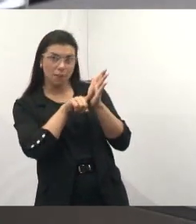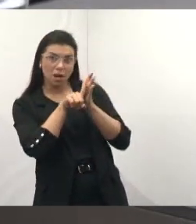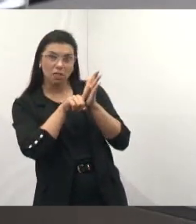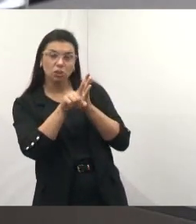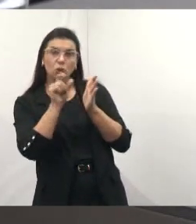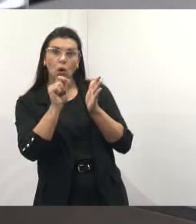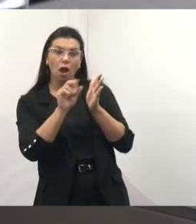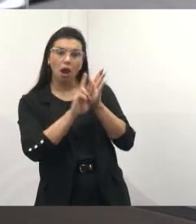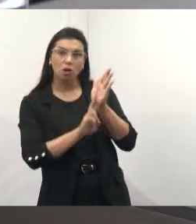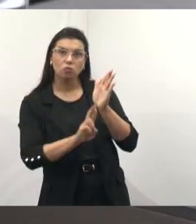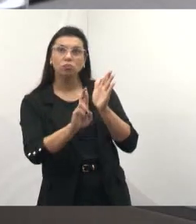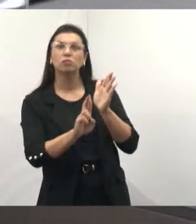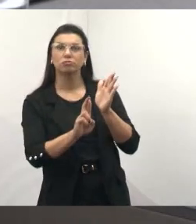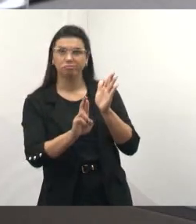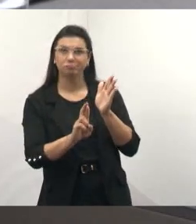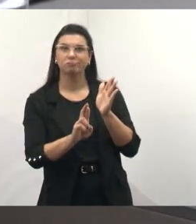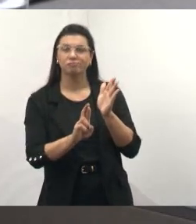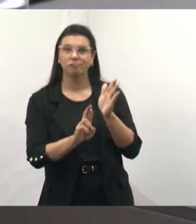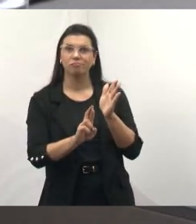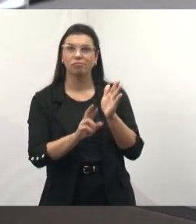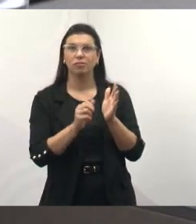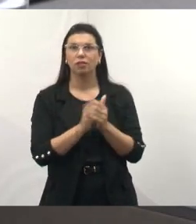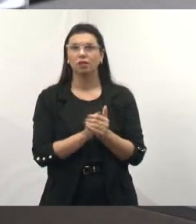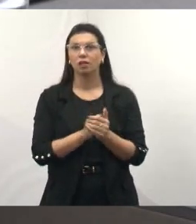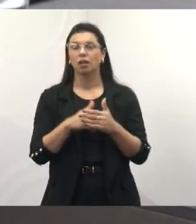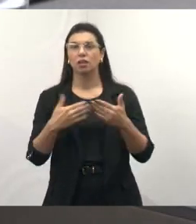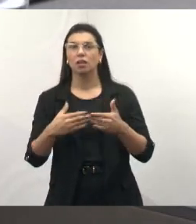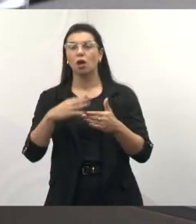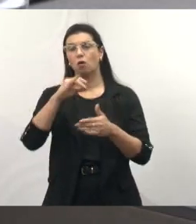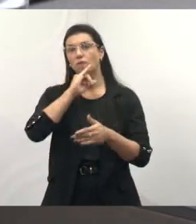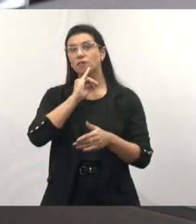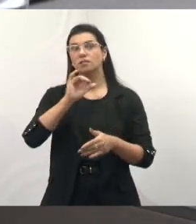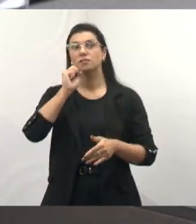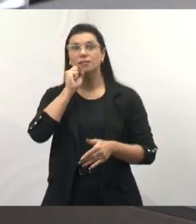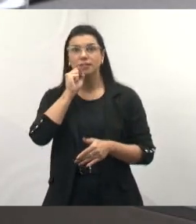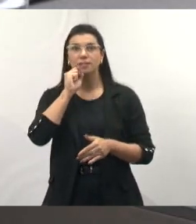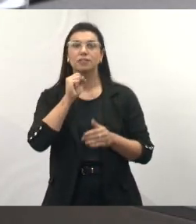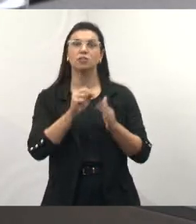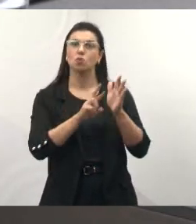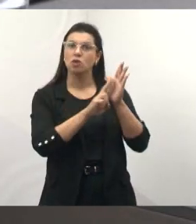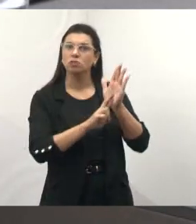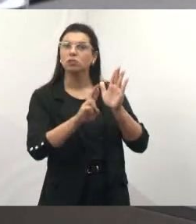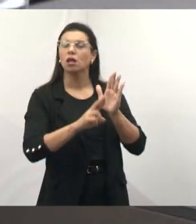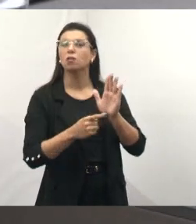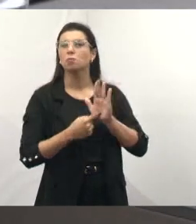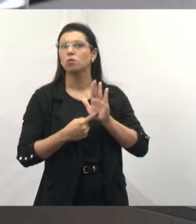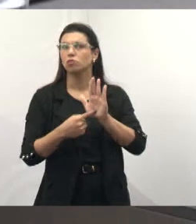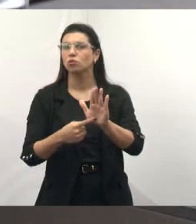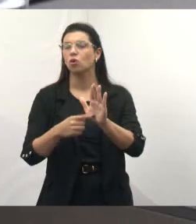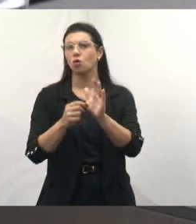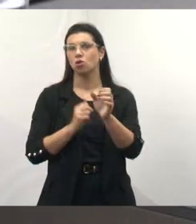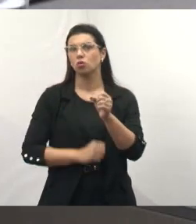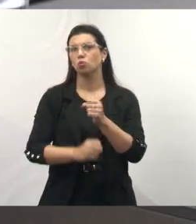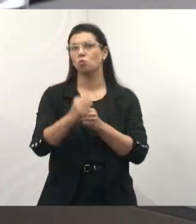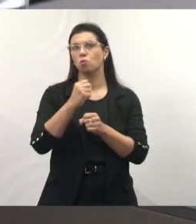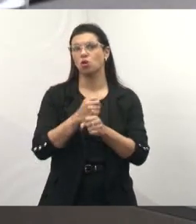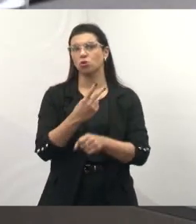E na apresentação do prefeito Isaías, o resultado foi favorável em